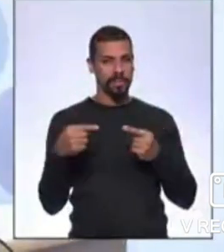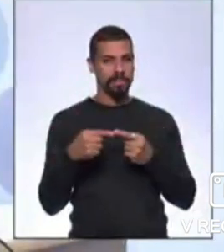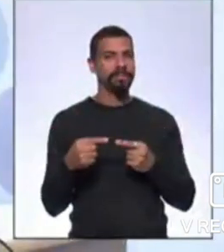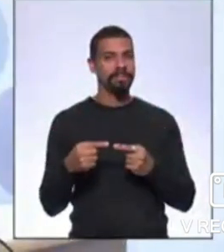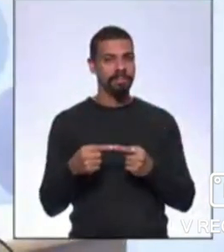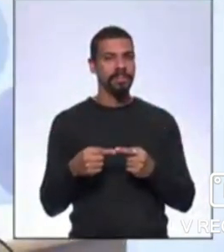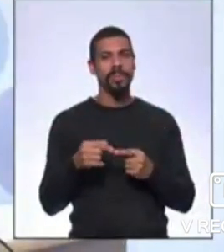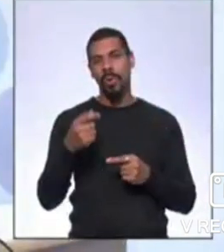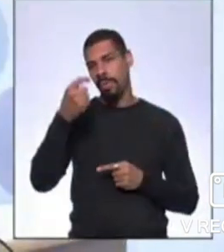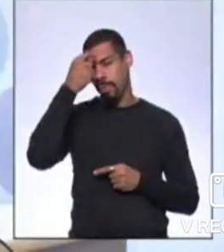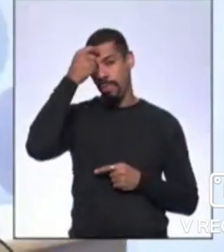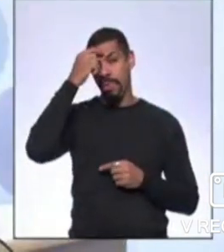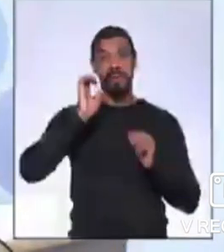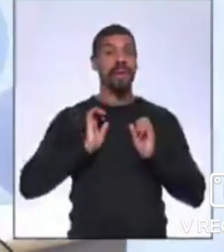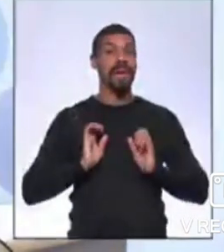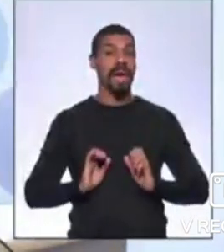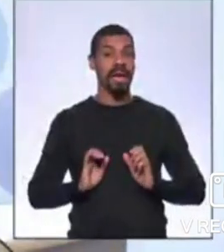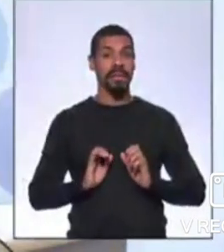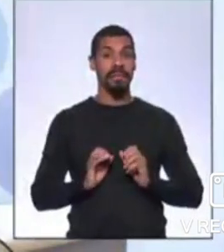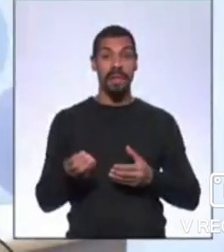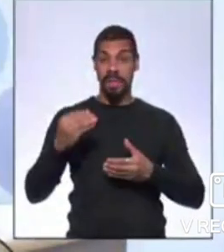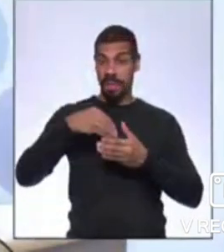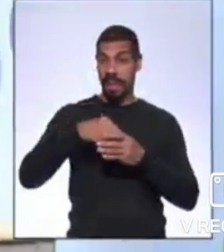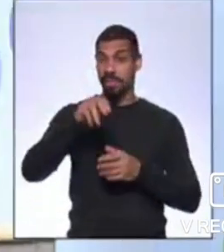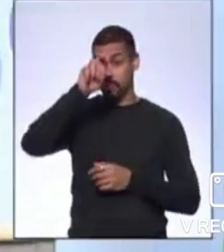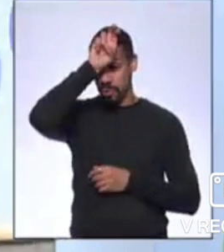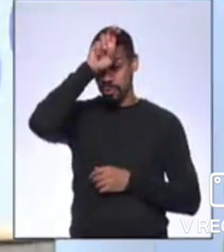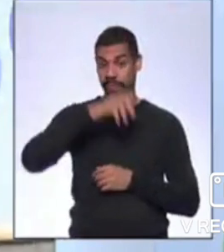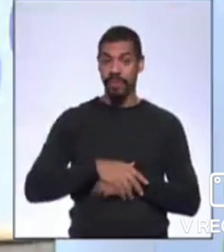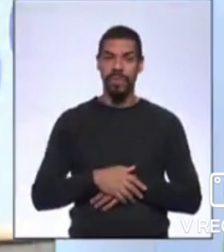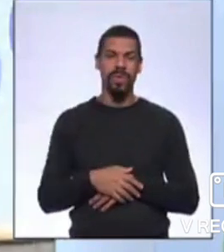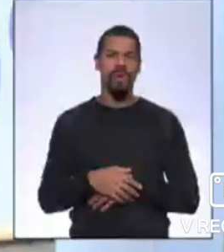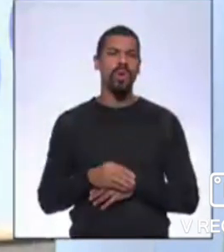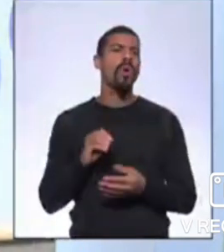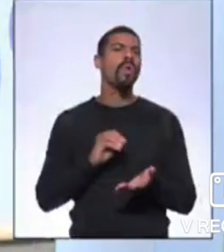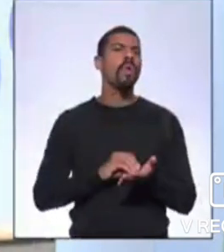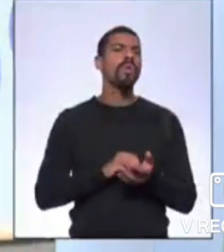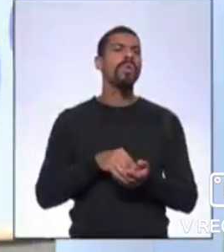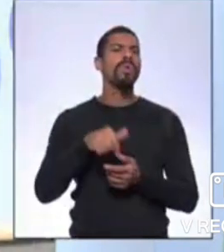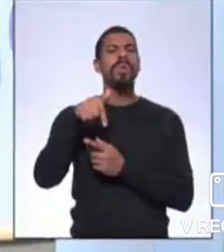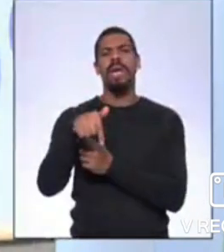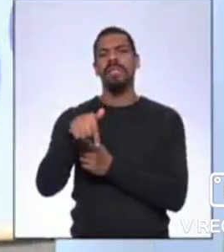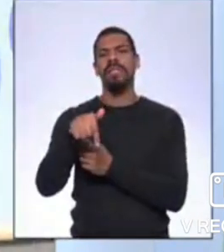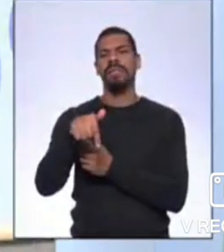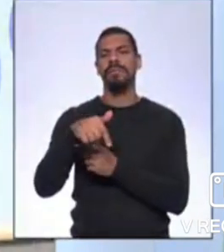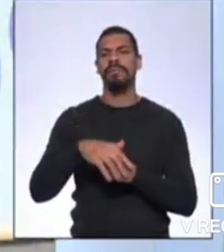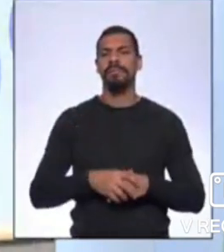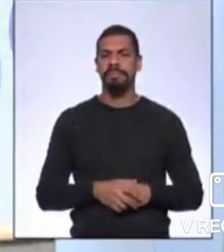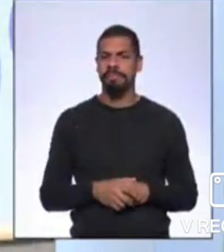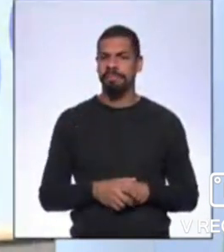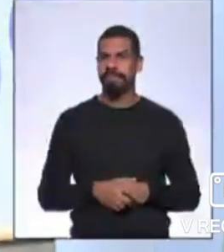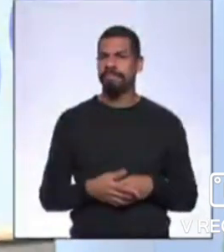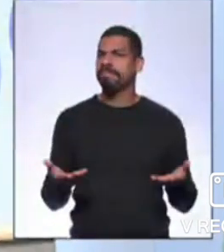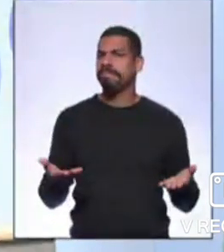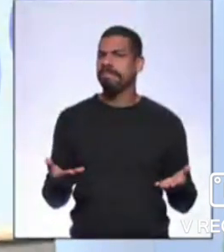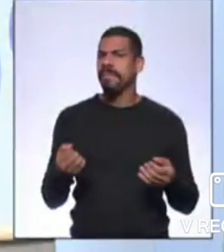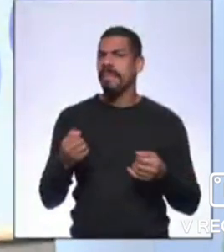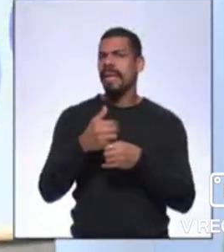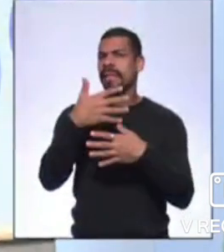questão moral, ética e social dentro do Egito. E né, o 7 não apareceu, não é? O mandamento número 7 não apareceu aqui